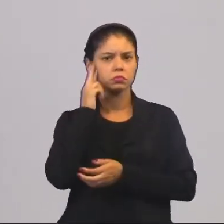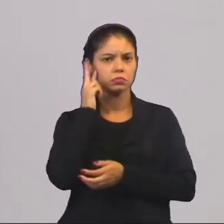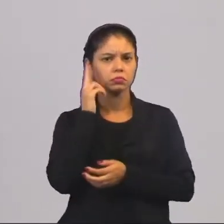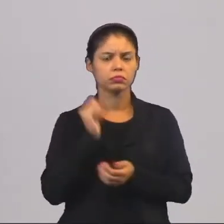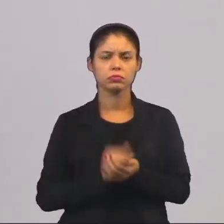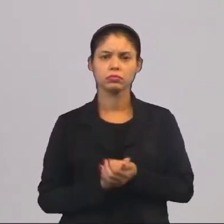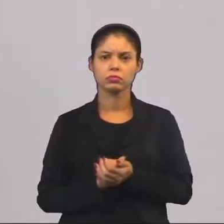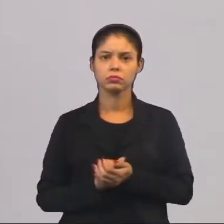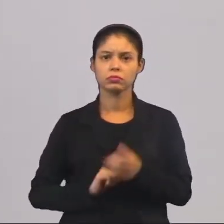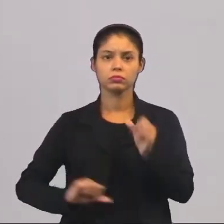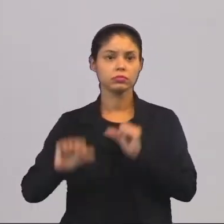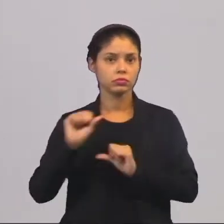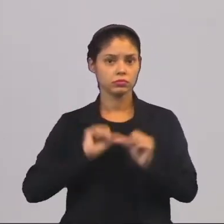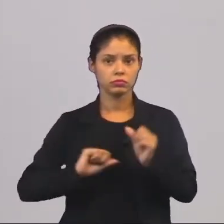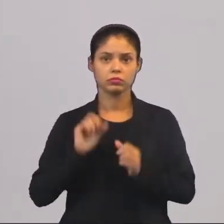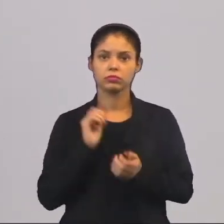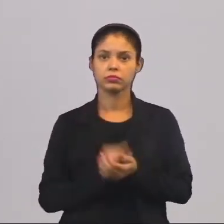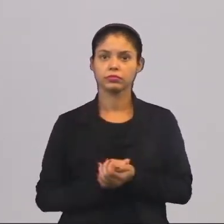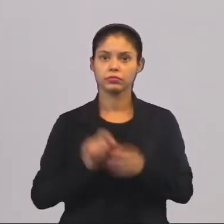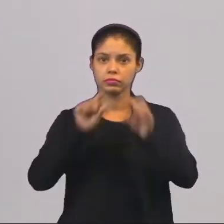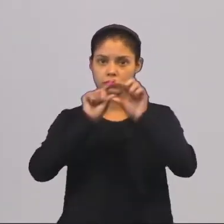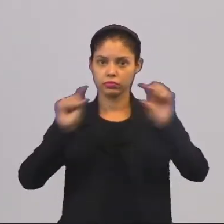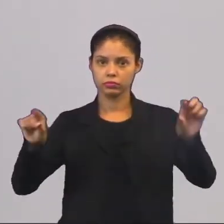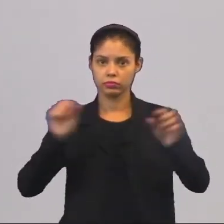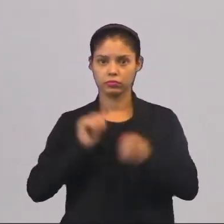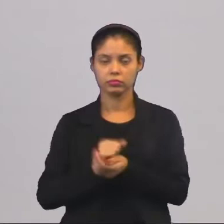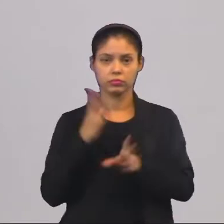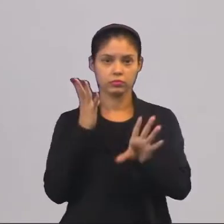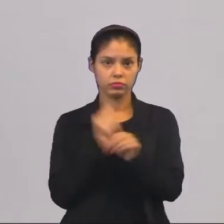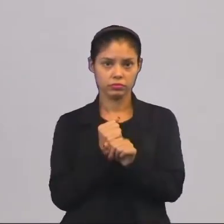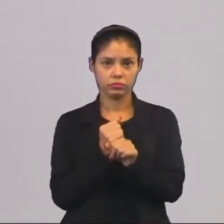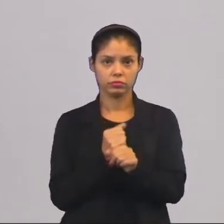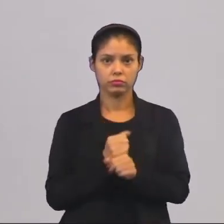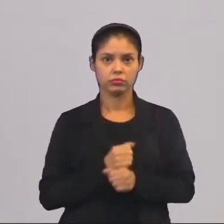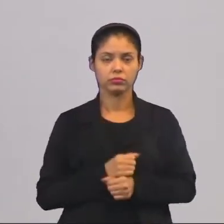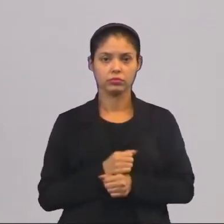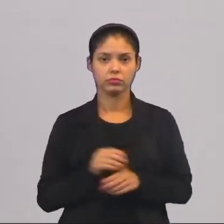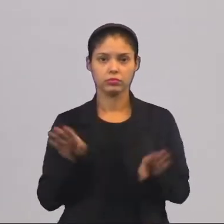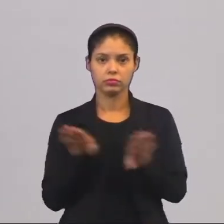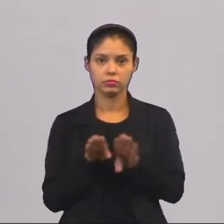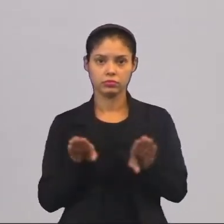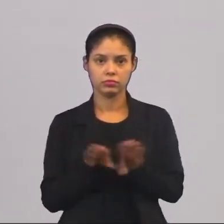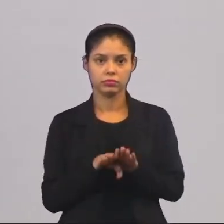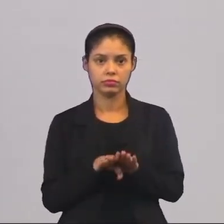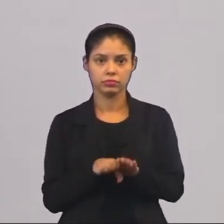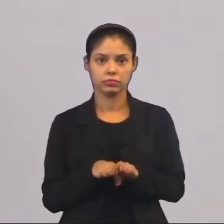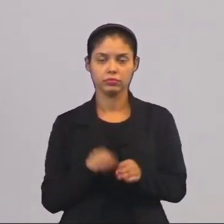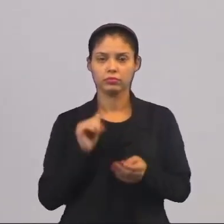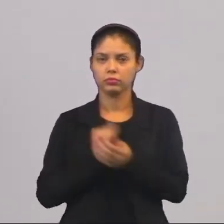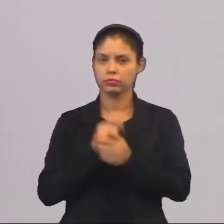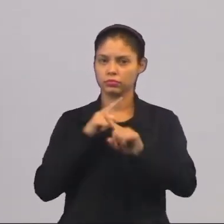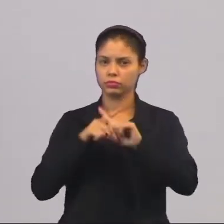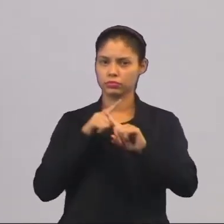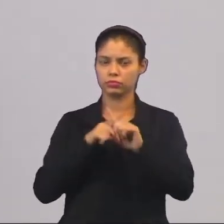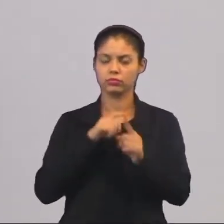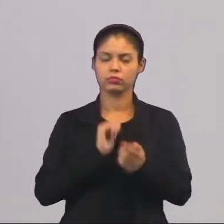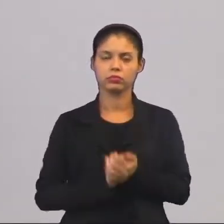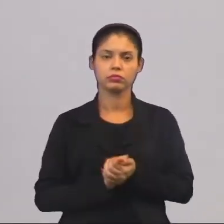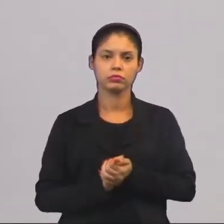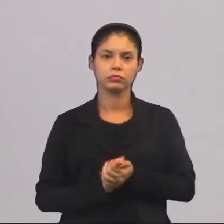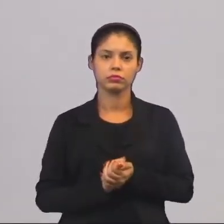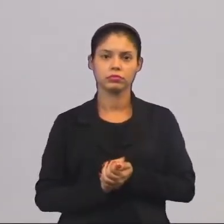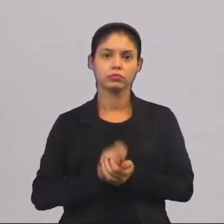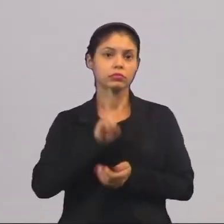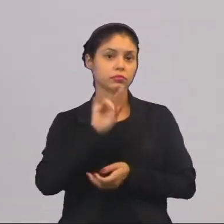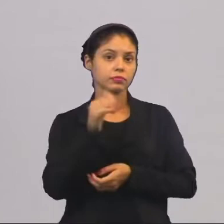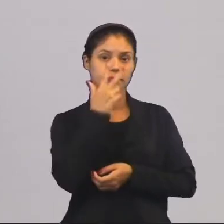que se trocam é a linha que vai à soma, tá? Porque ela tem uma multiplicação, mais a soma é o